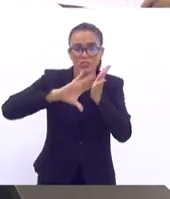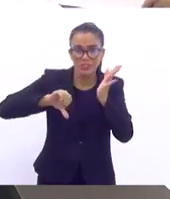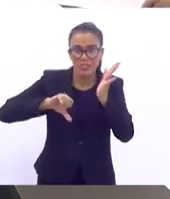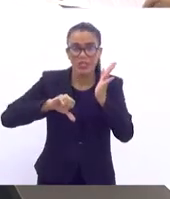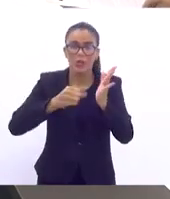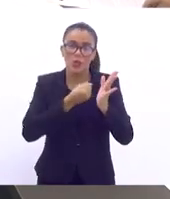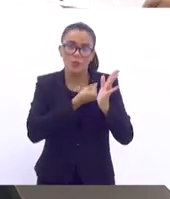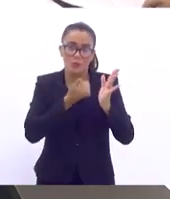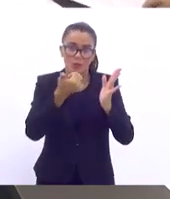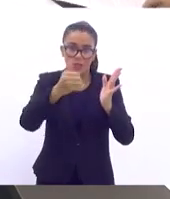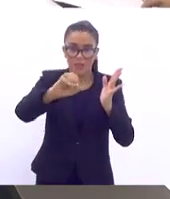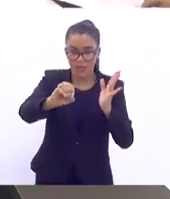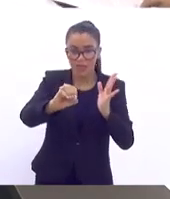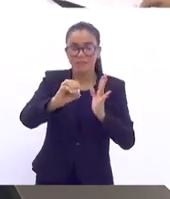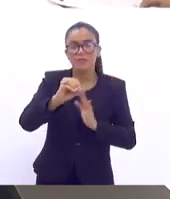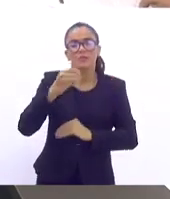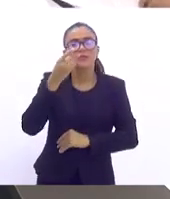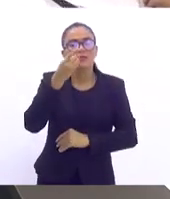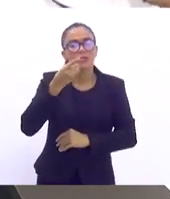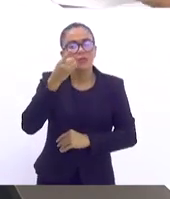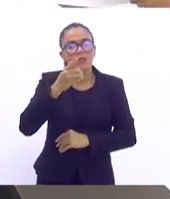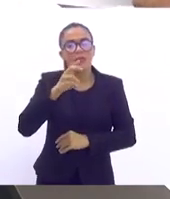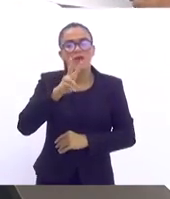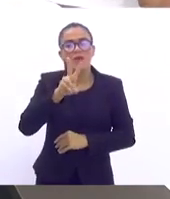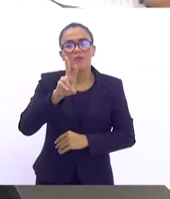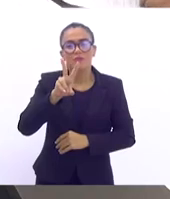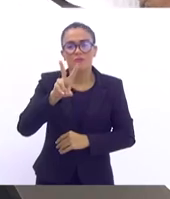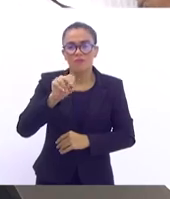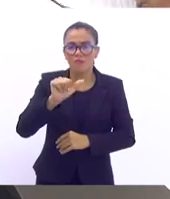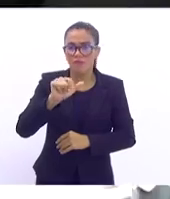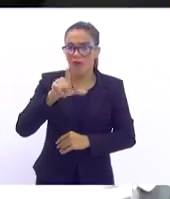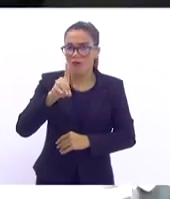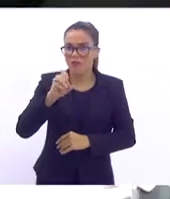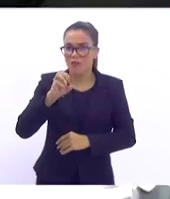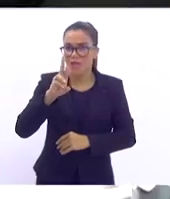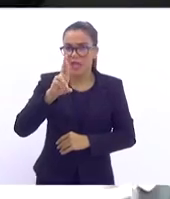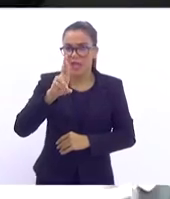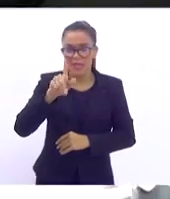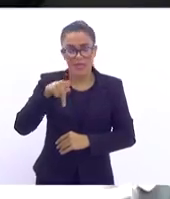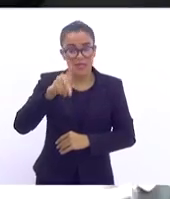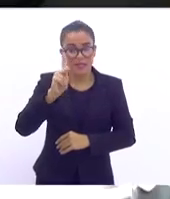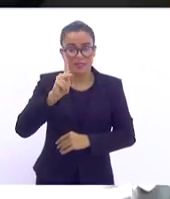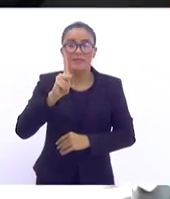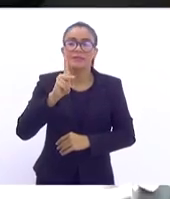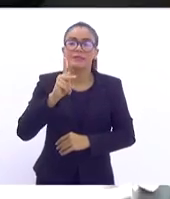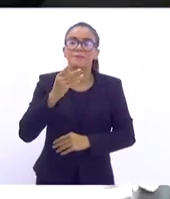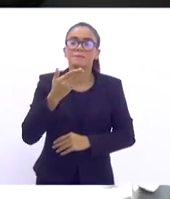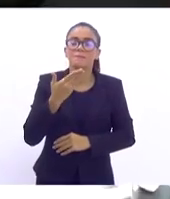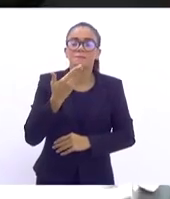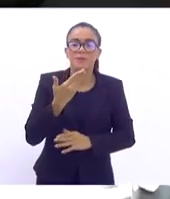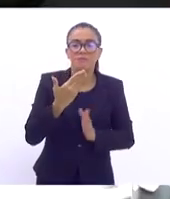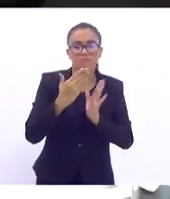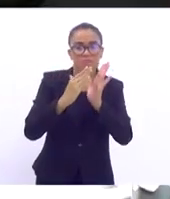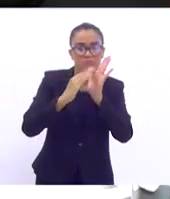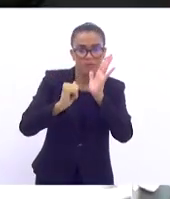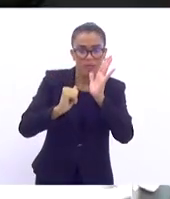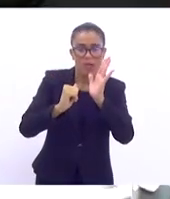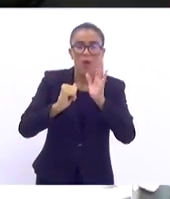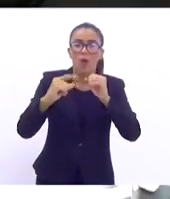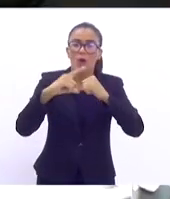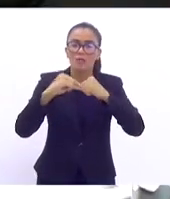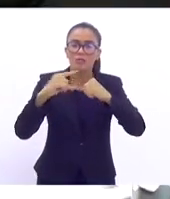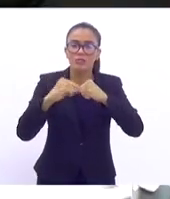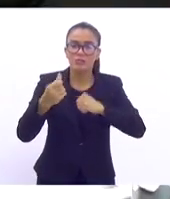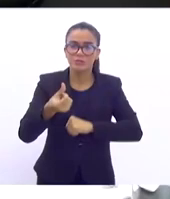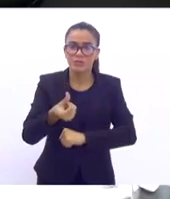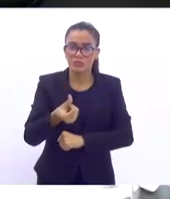o deputado valdec propõe suprimiu o parágrafo único do artigo 6º